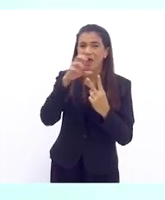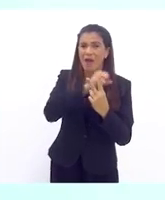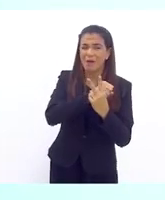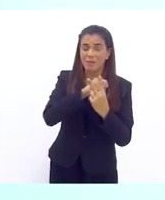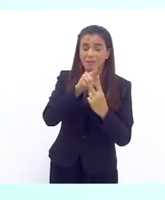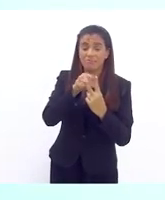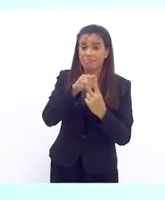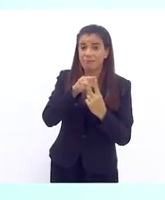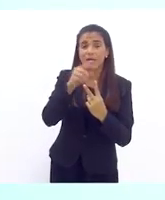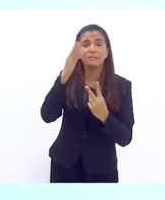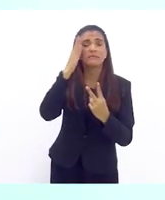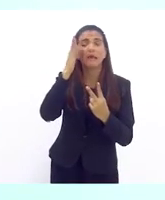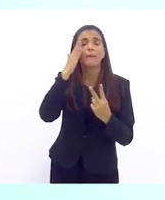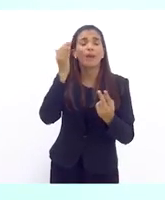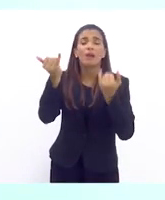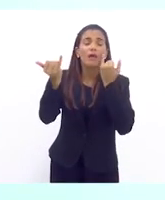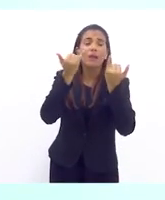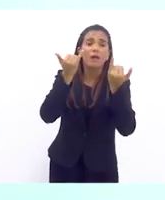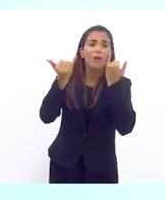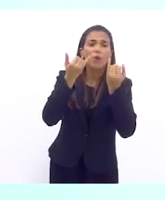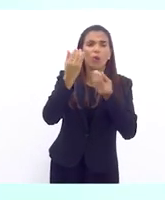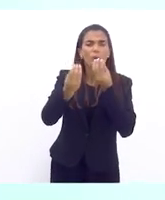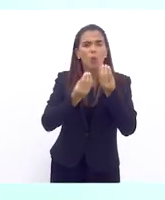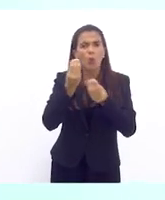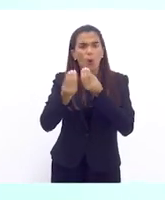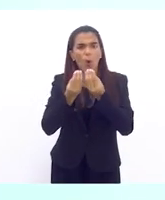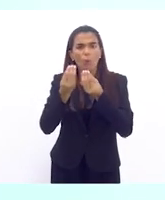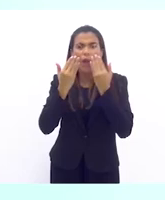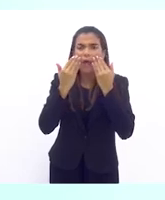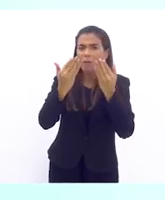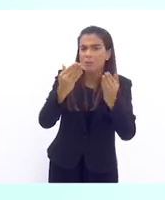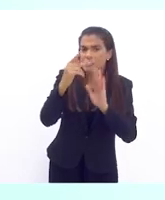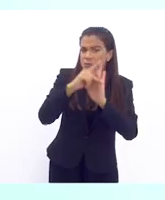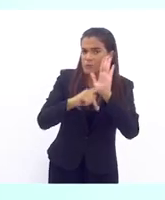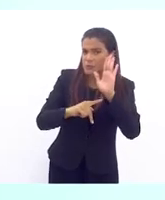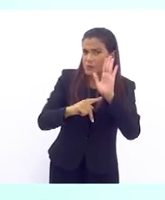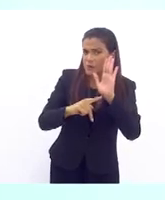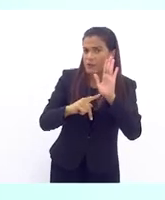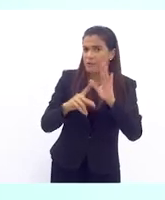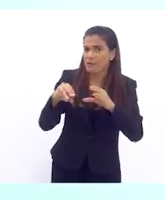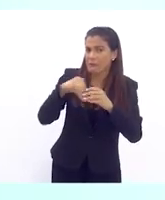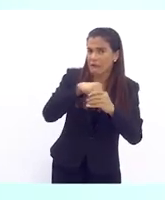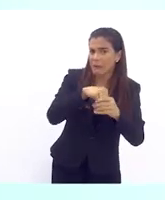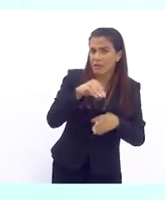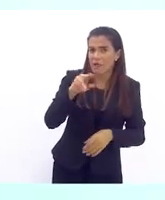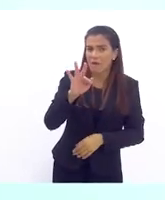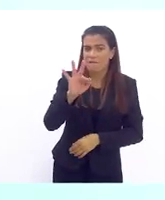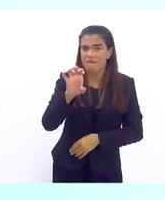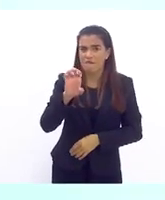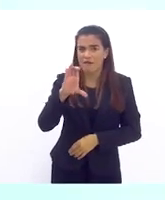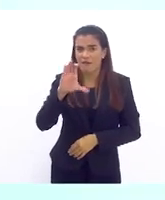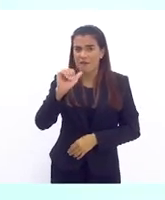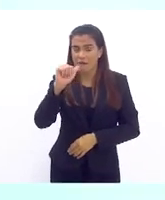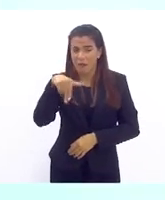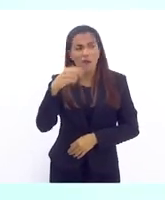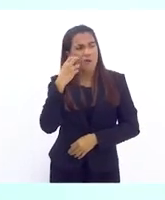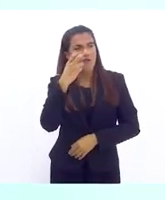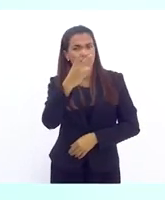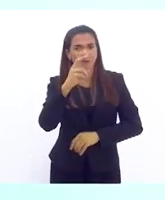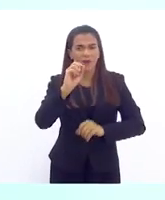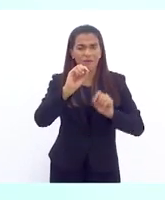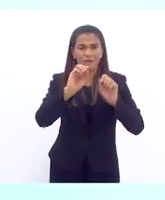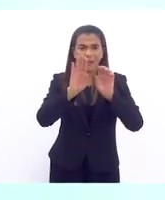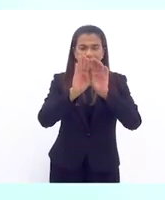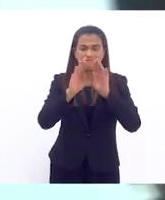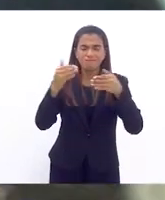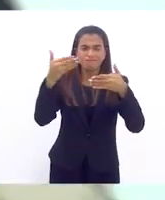a primeira a saber como é feito a apresentação de projeto dentro da fecan por exemplo eu vi na apresentação que organizações